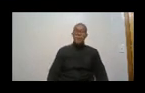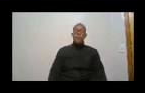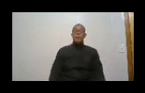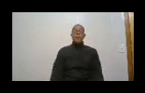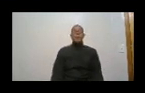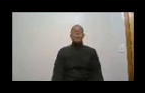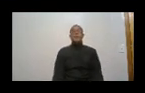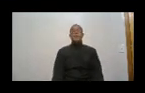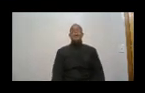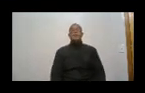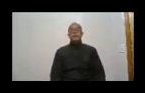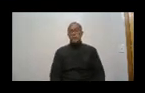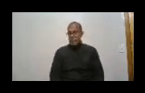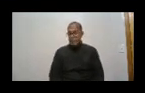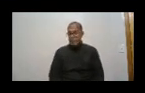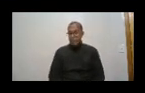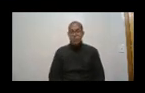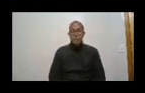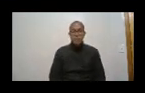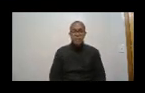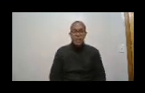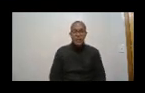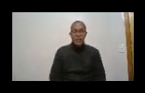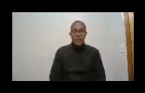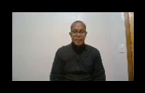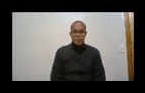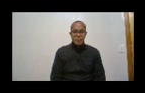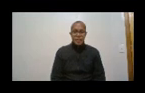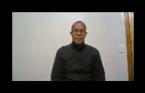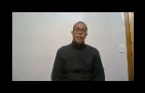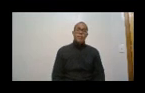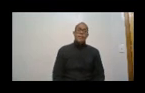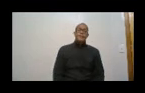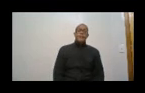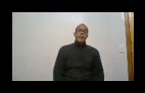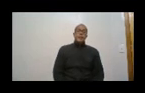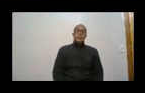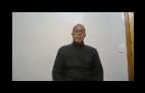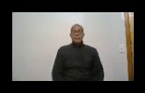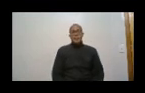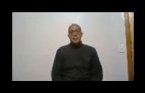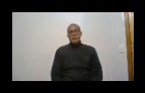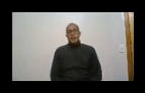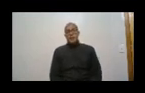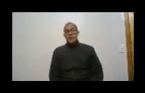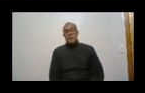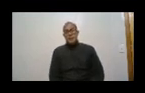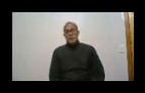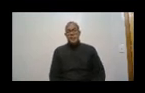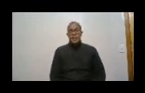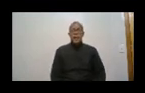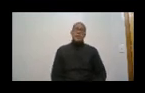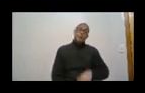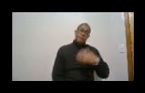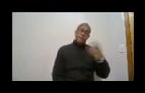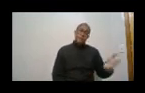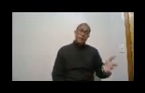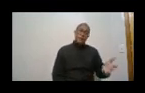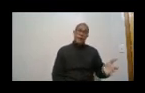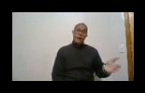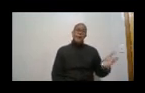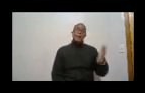vai para beta 1 coração, fazendo o quê? Produzindo taquicardia, tá? Então, características da transdução de sinal pode ter especificidade,